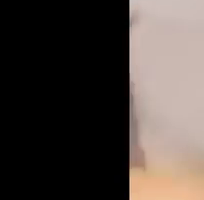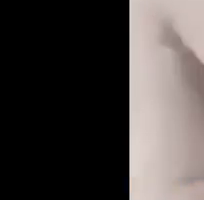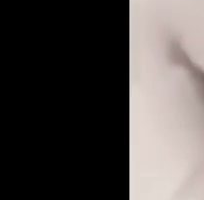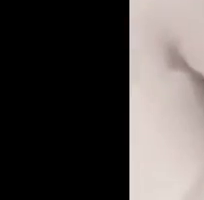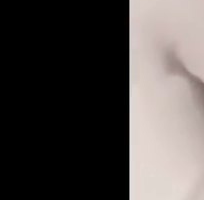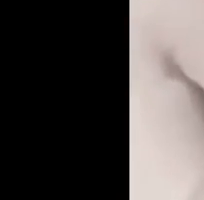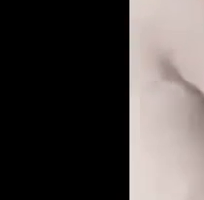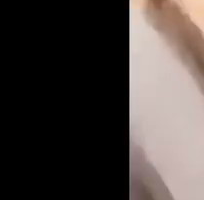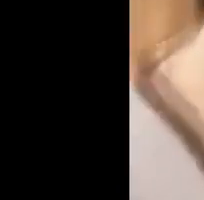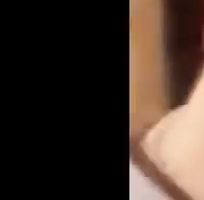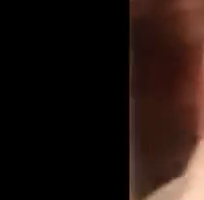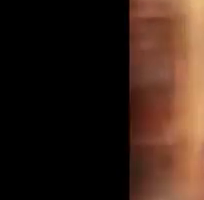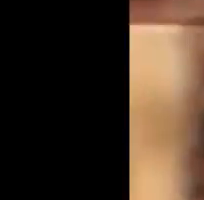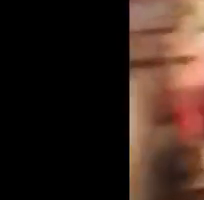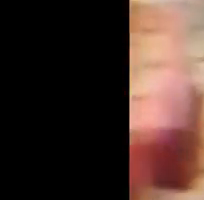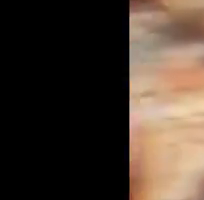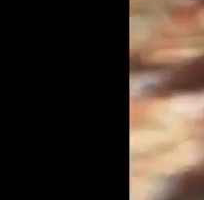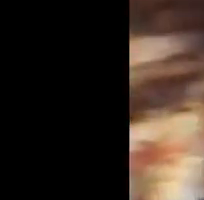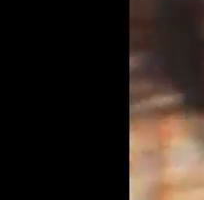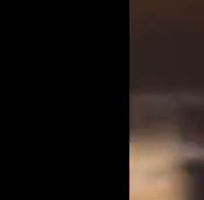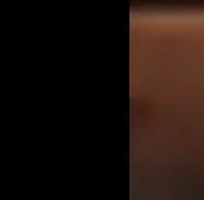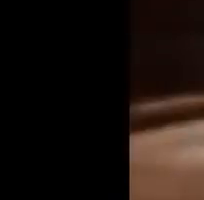Batmóvel II